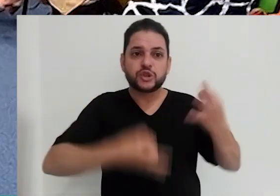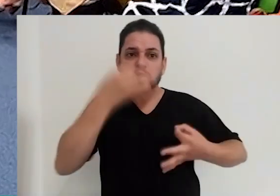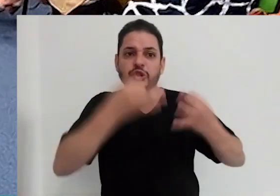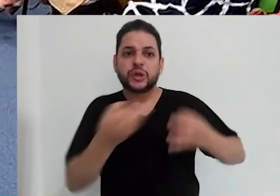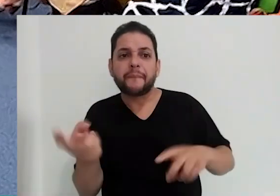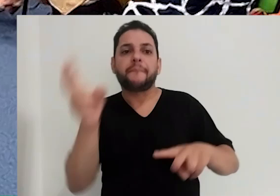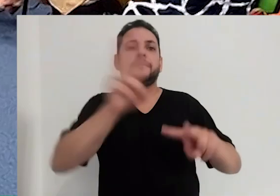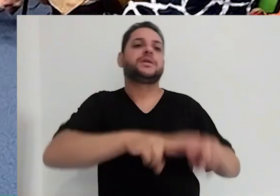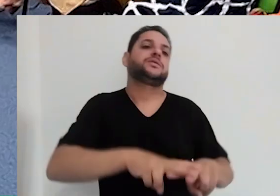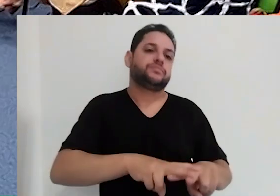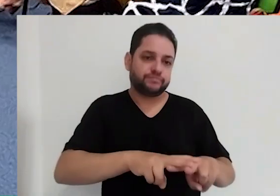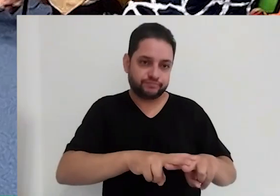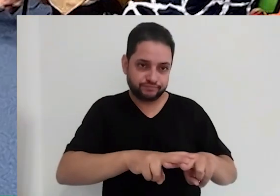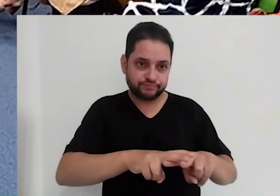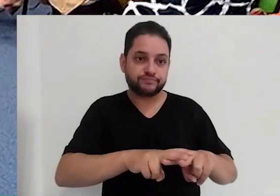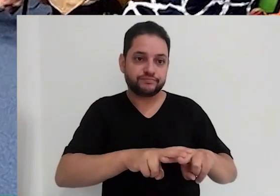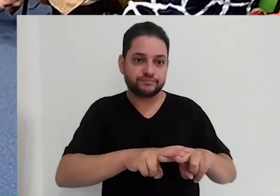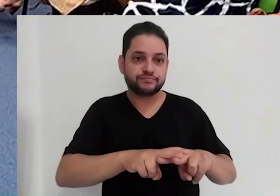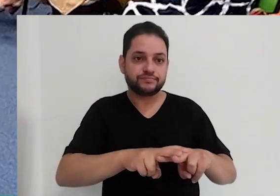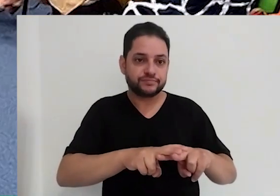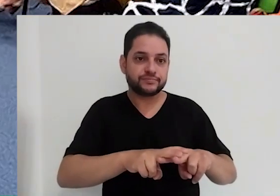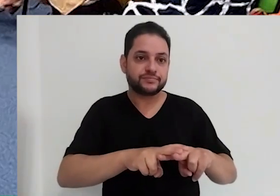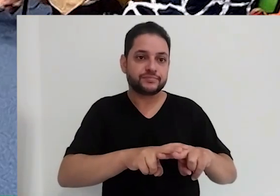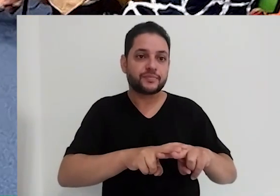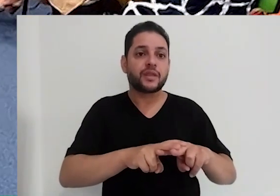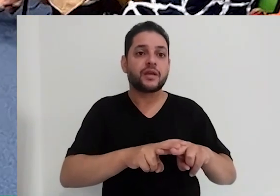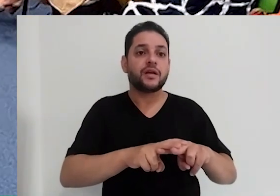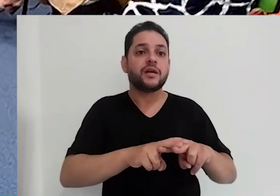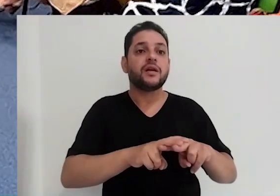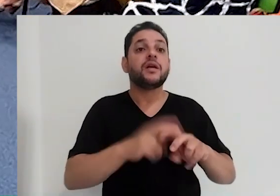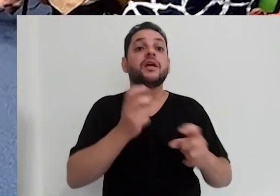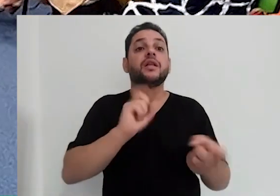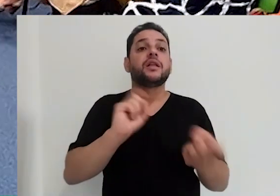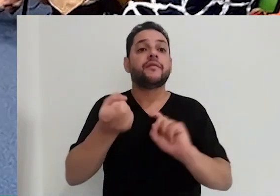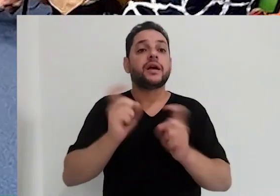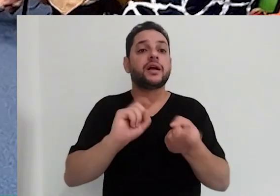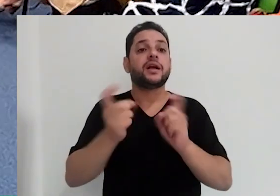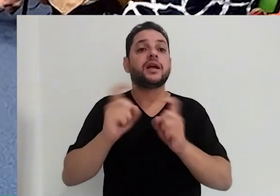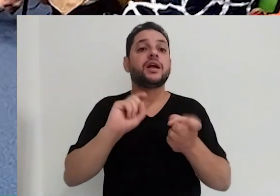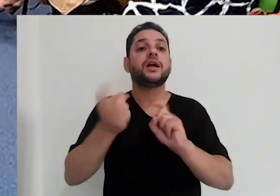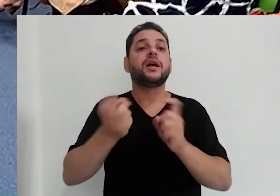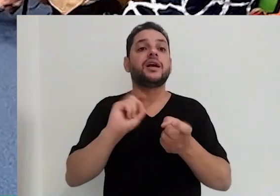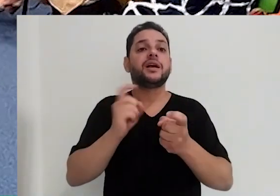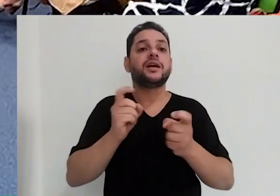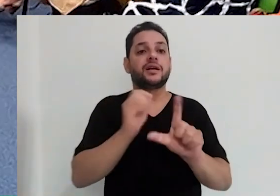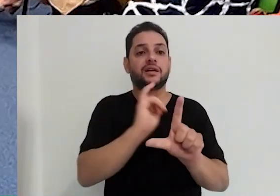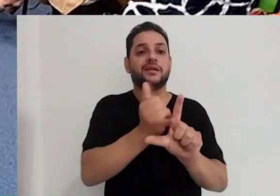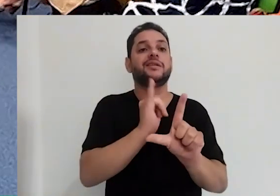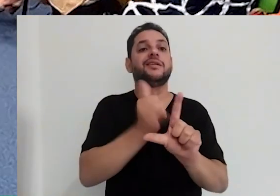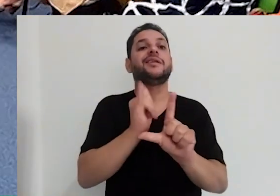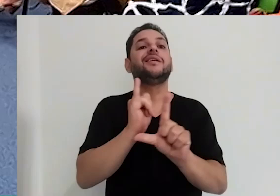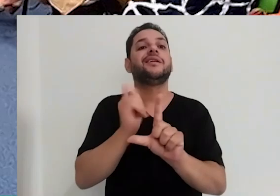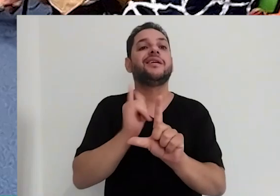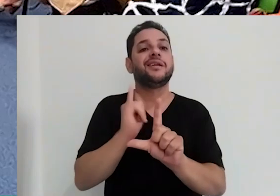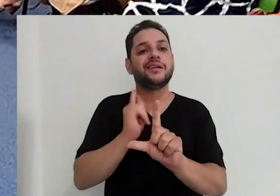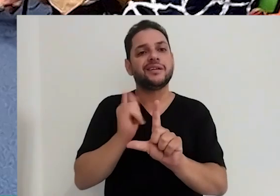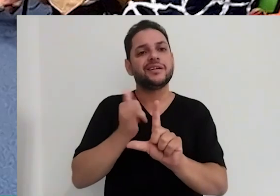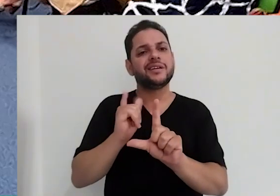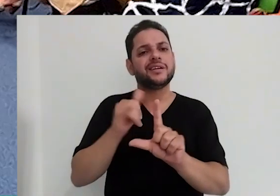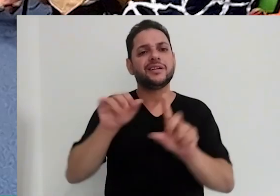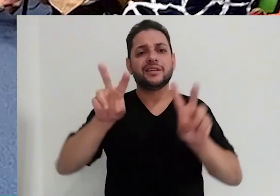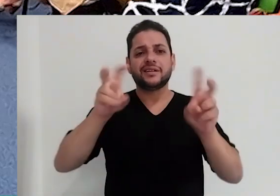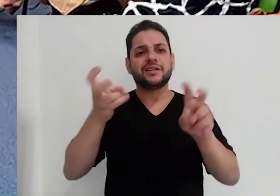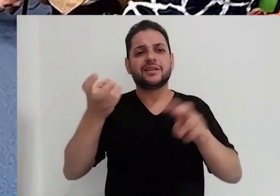e eu tava uma vez num com uma documentarista que tinha feito um documentário sobre eh sobre um presídio